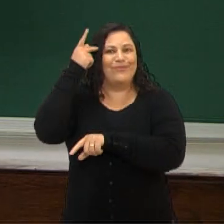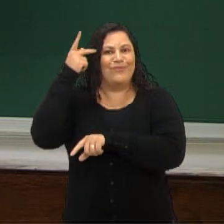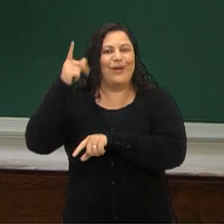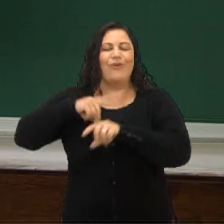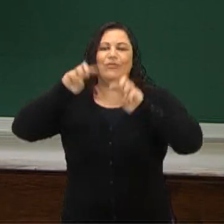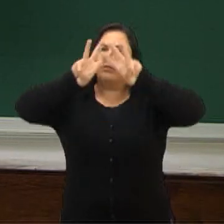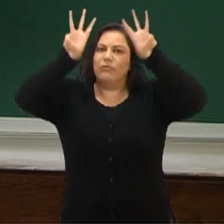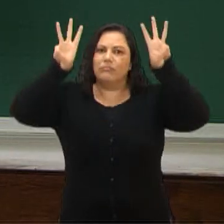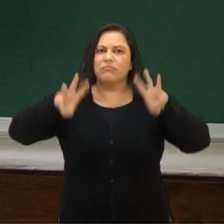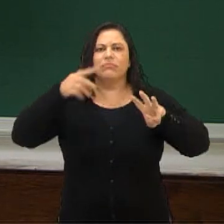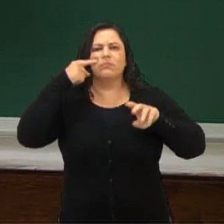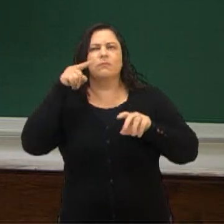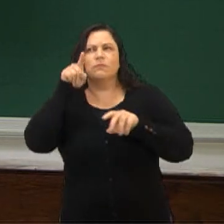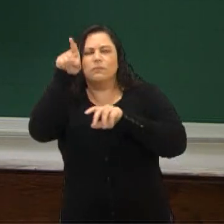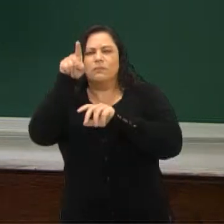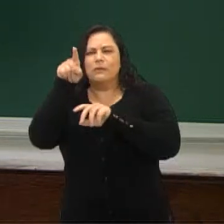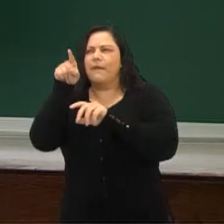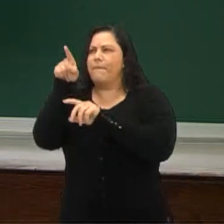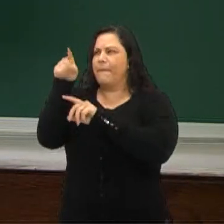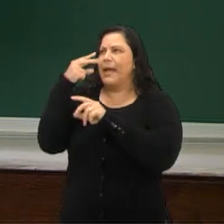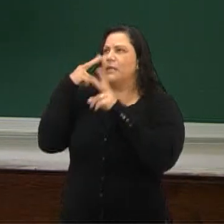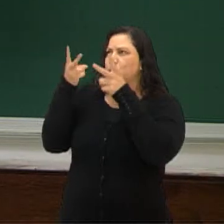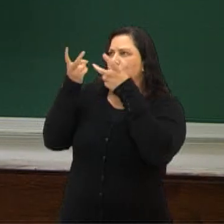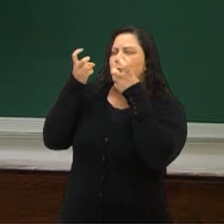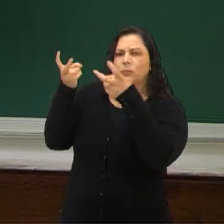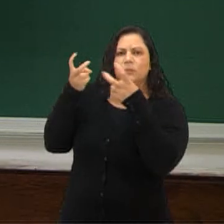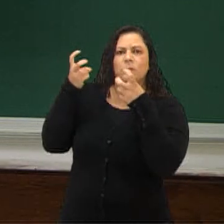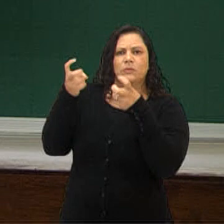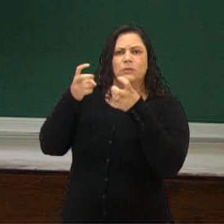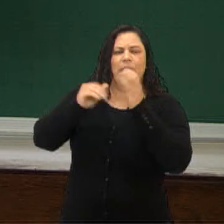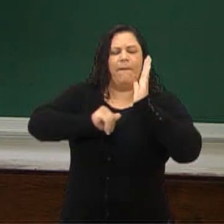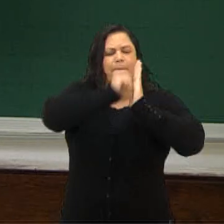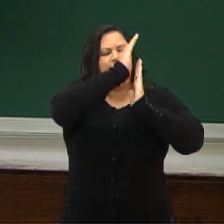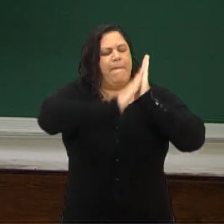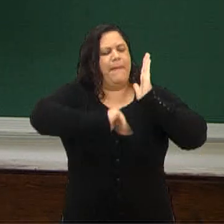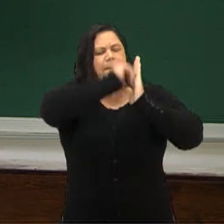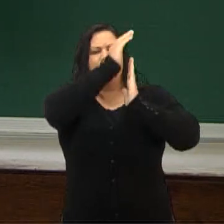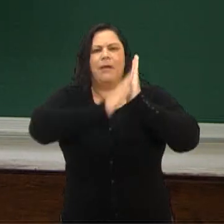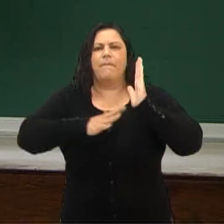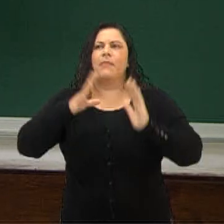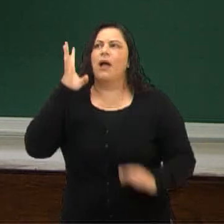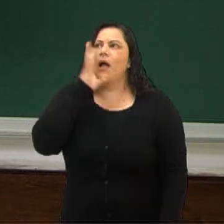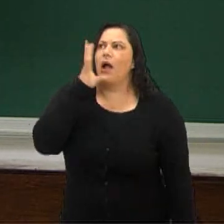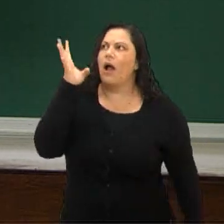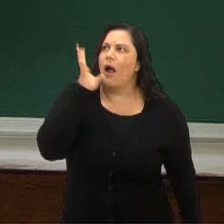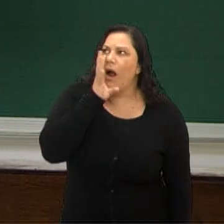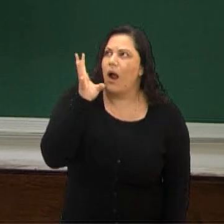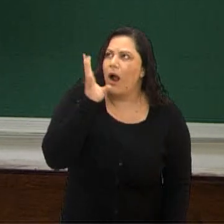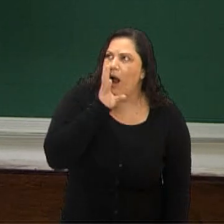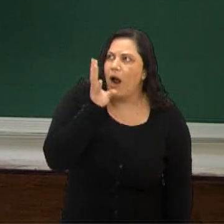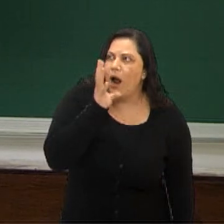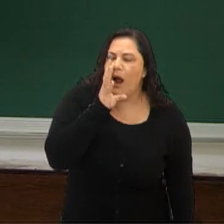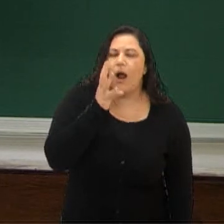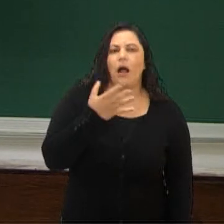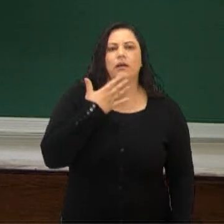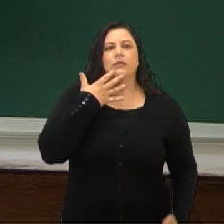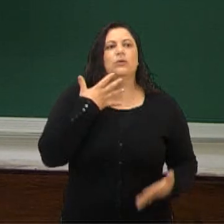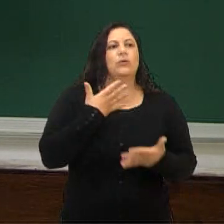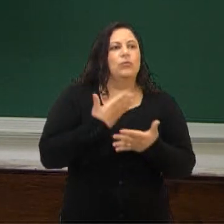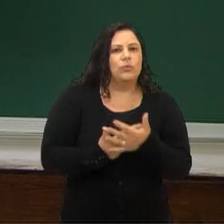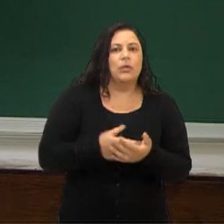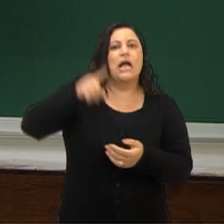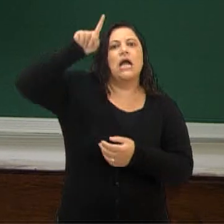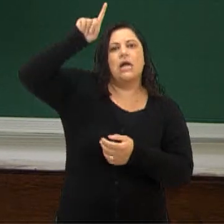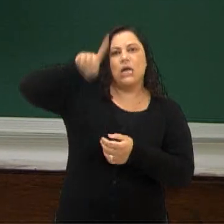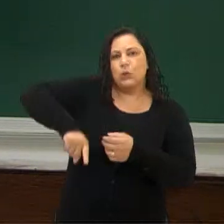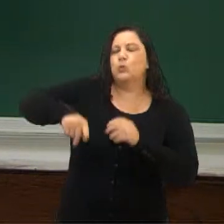ela é pequena. Mas quando você bate o olho e vê aquela quantidade de pasta, de tinta usada, você vai falar assim, você não vai nem querer ler o nome no cantinho, você vai falar, isso é